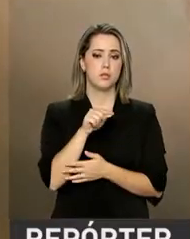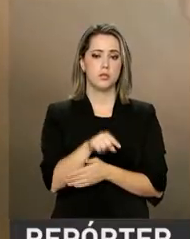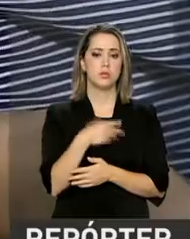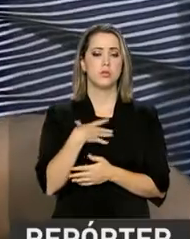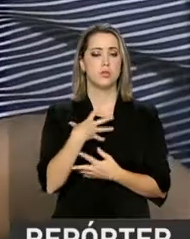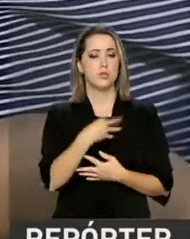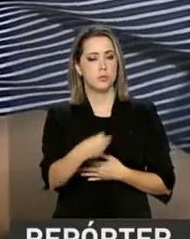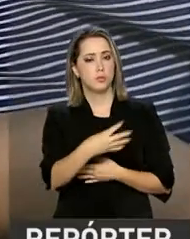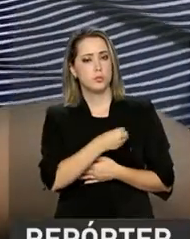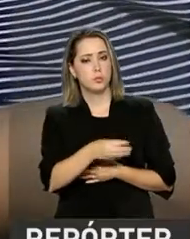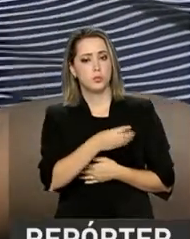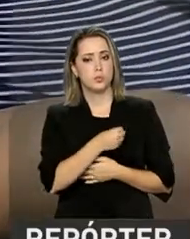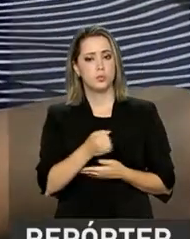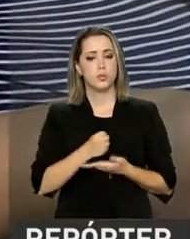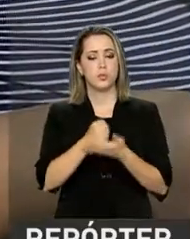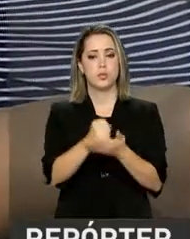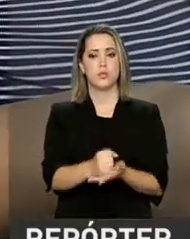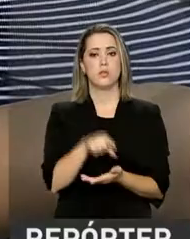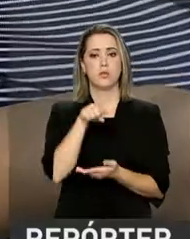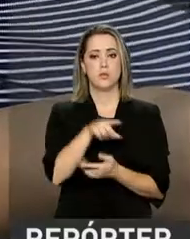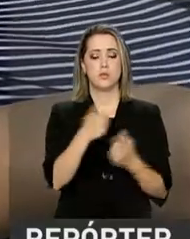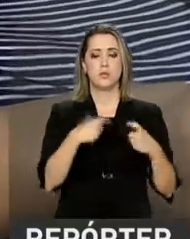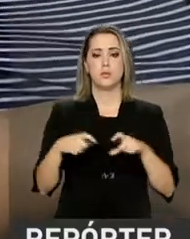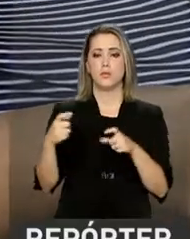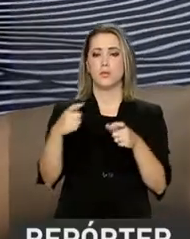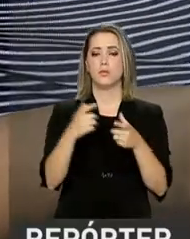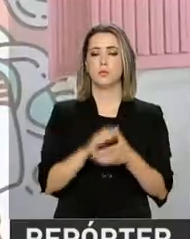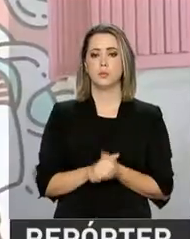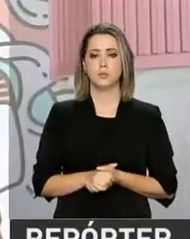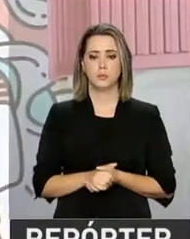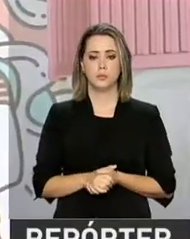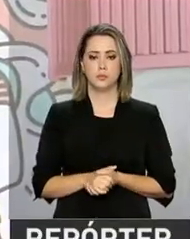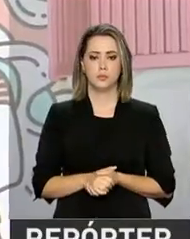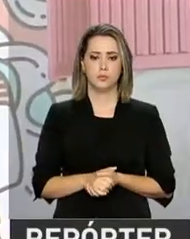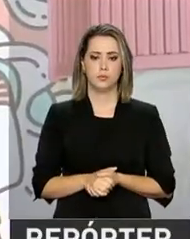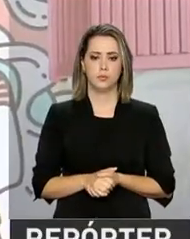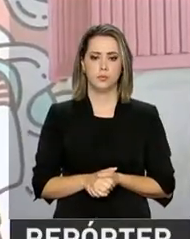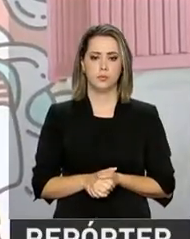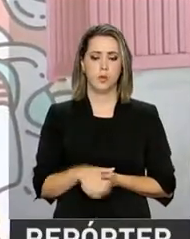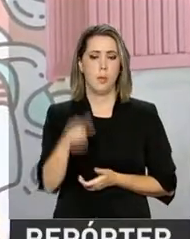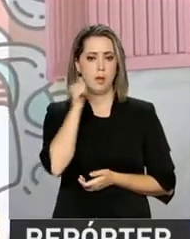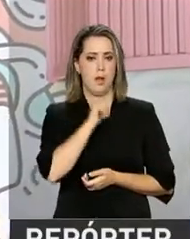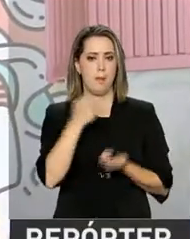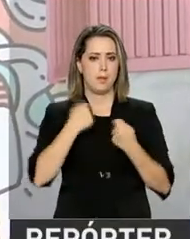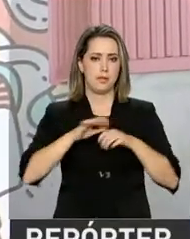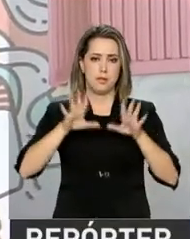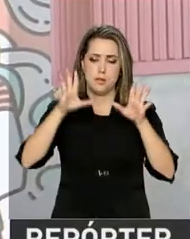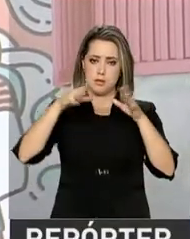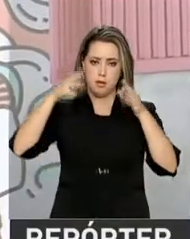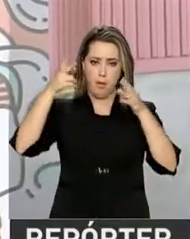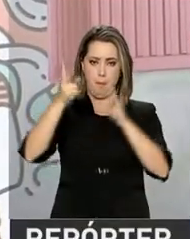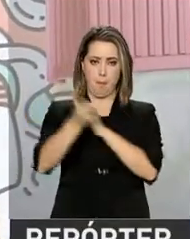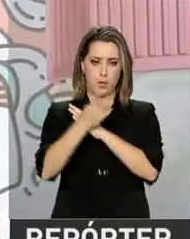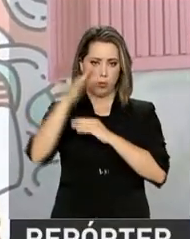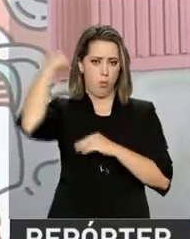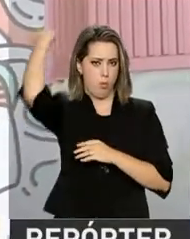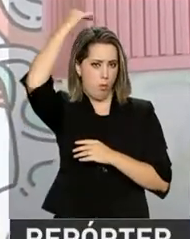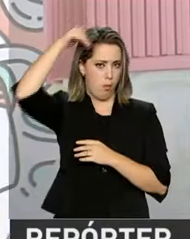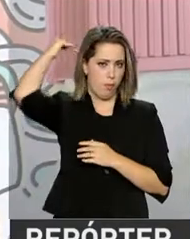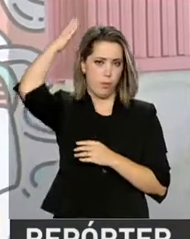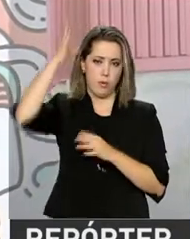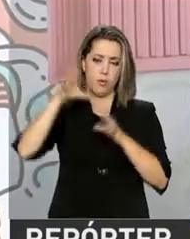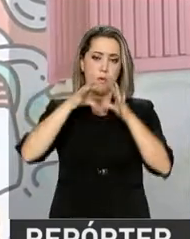coletar o leite e enviá lo a um posto de coleta essa mulher ela tem que proteger a cabeça com uma toca uma